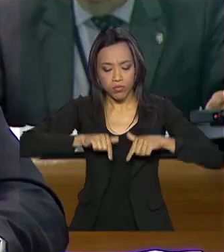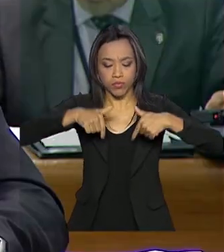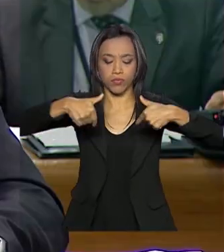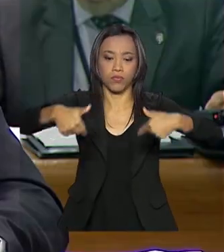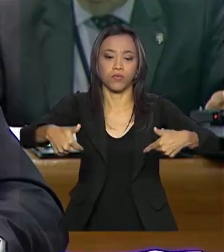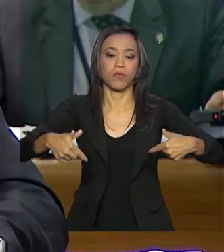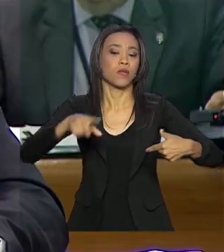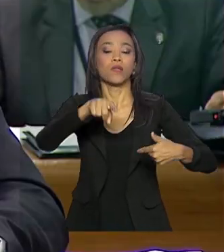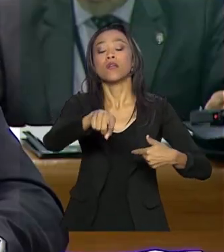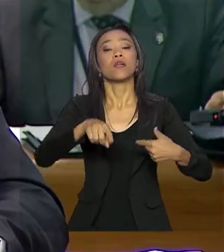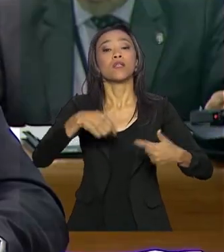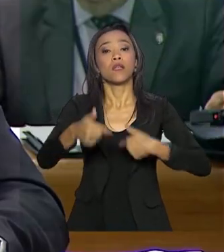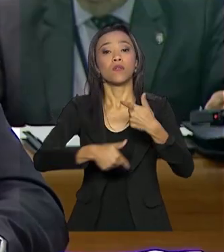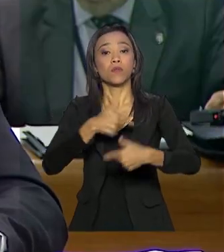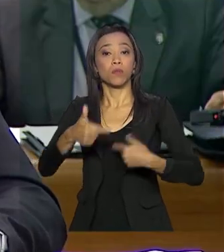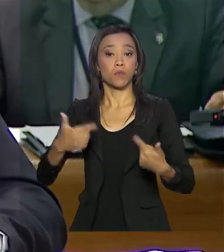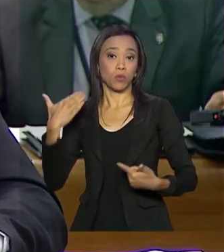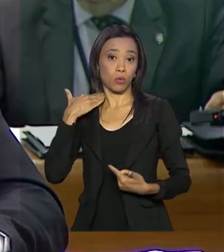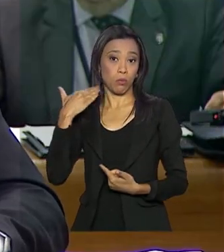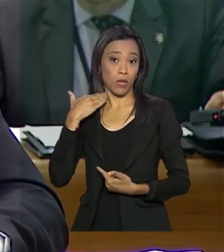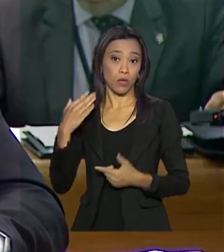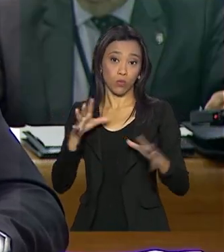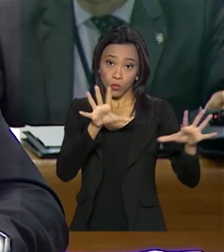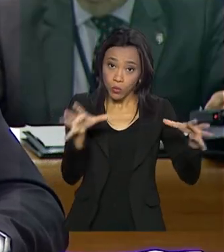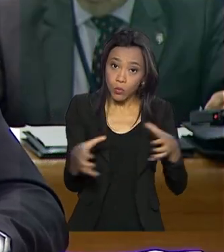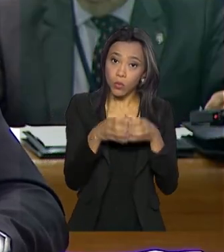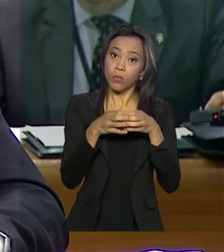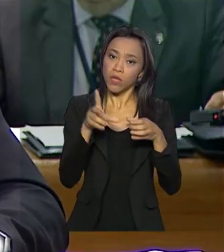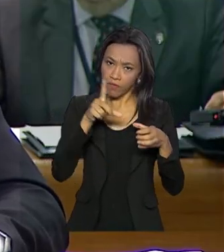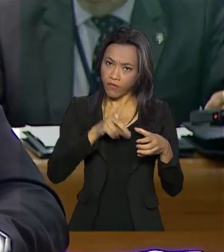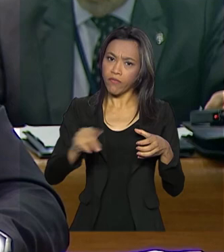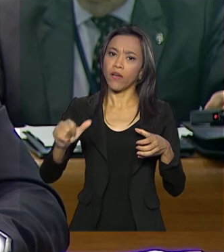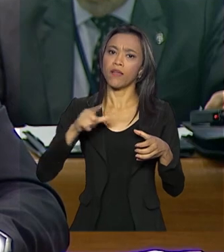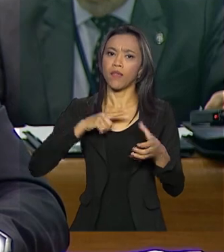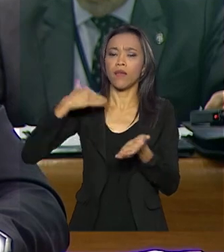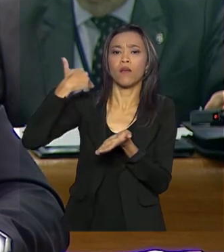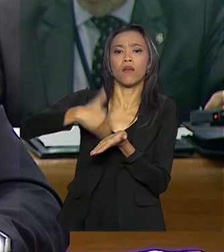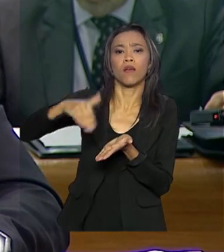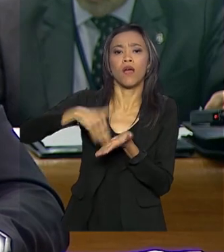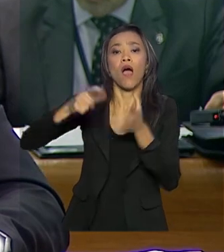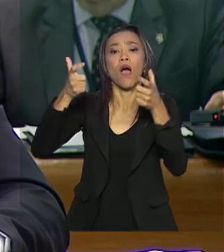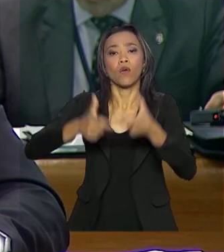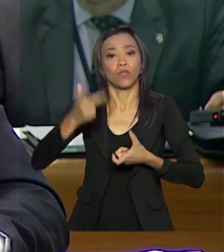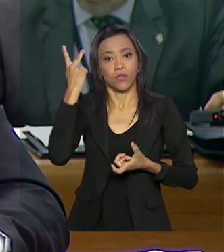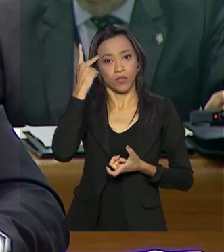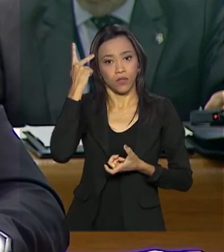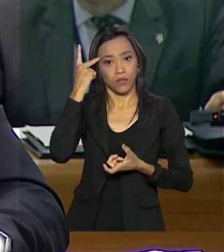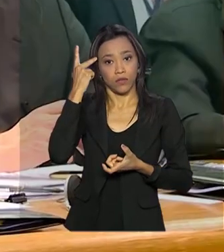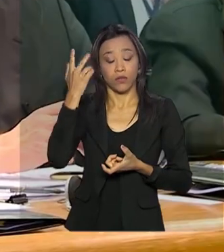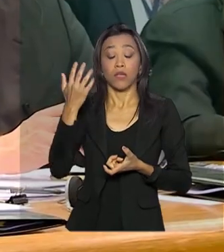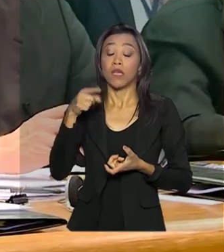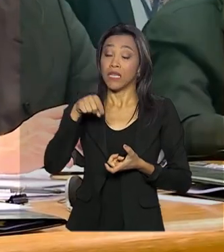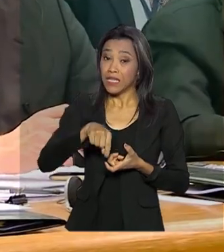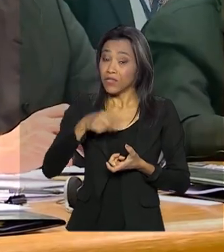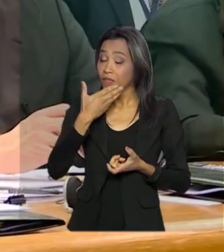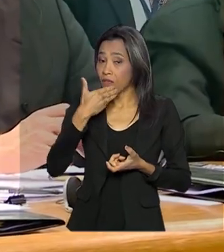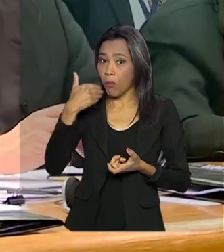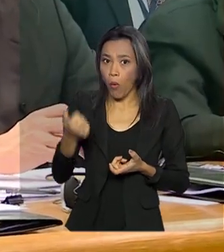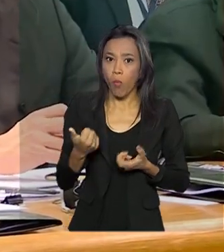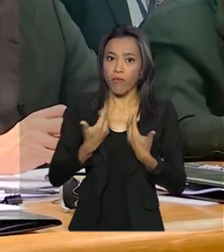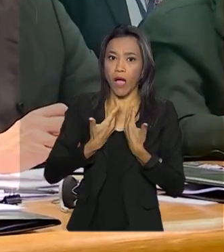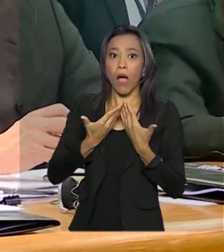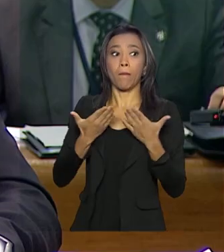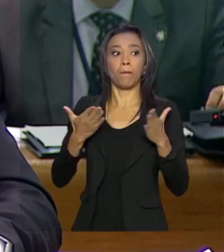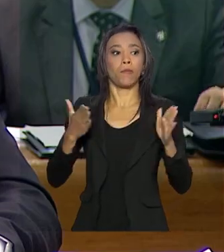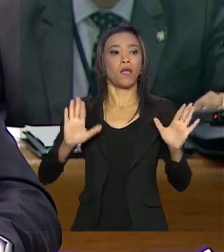dos brics que vai ter um escritório em são paulo o que segundo ele vai ampliar os negócios no